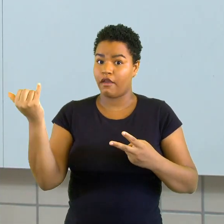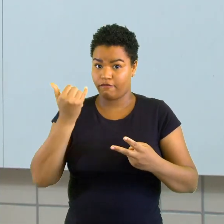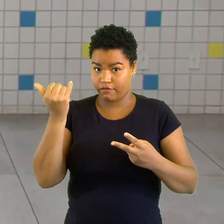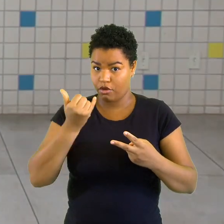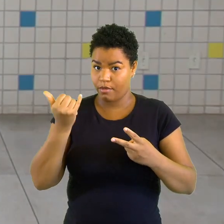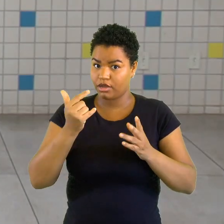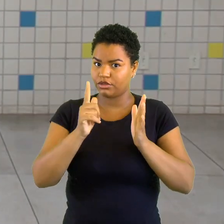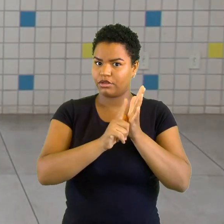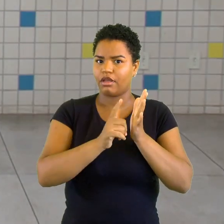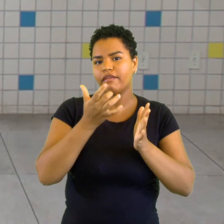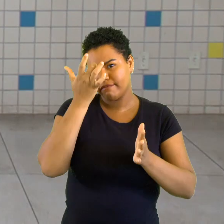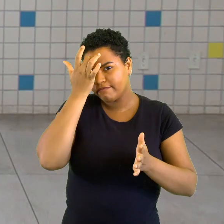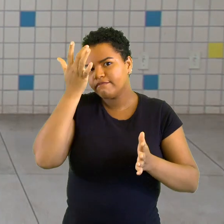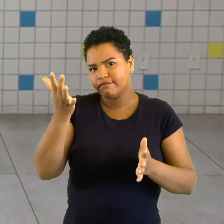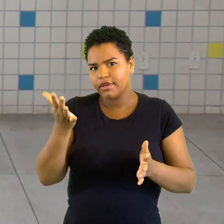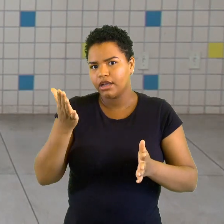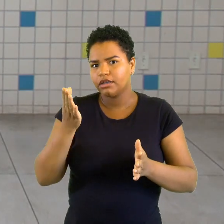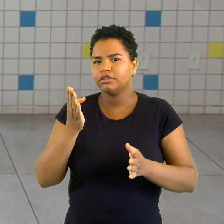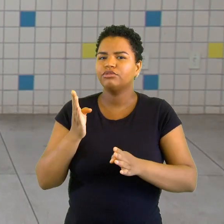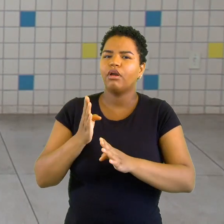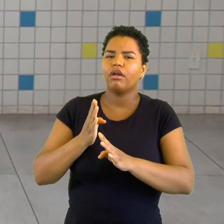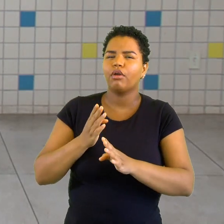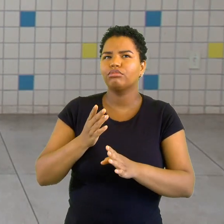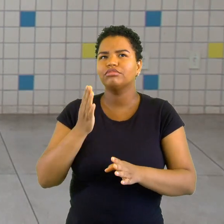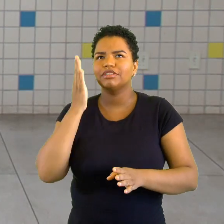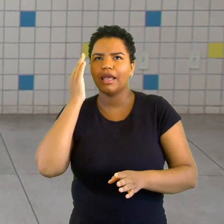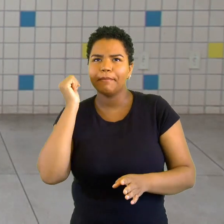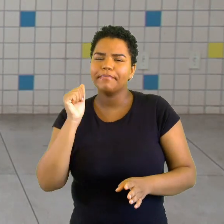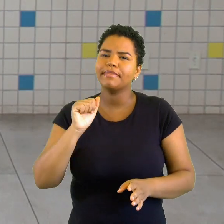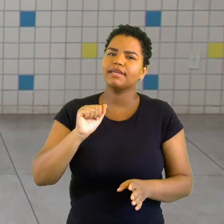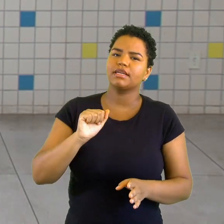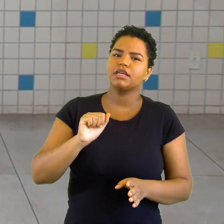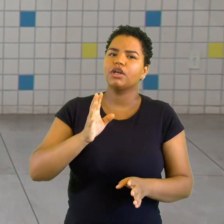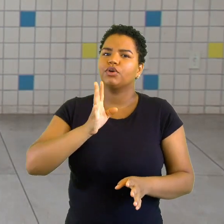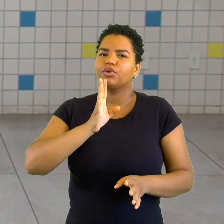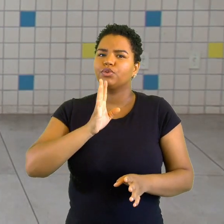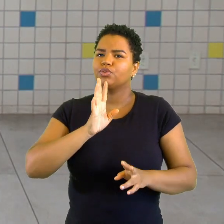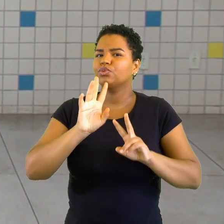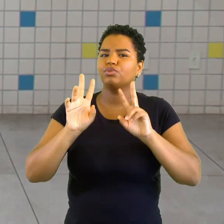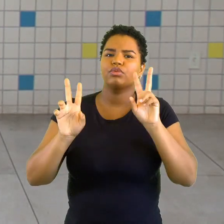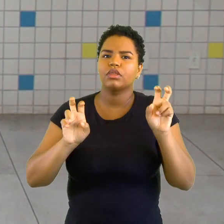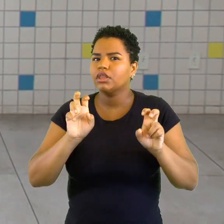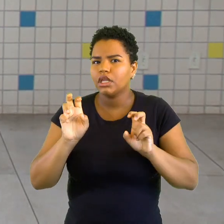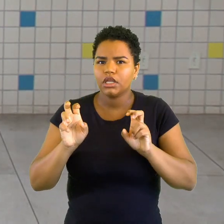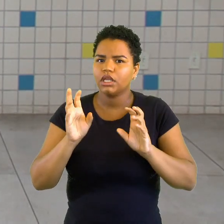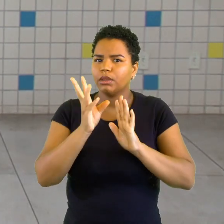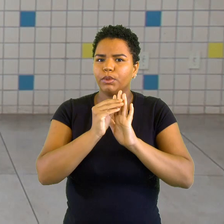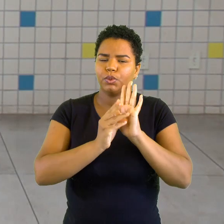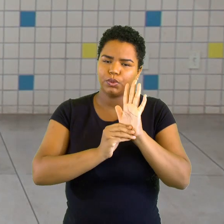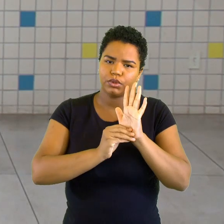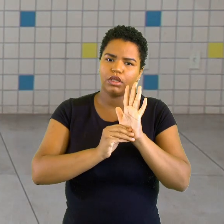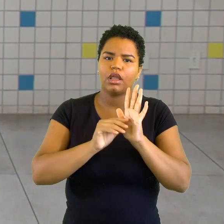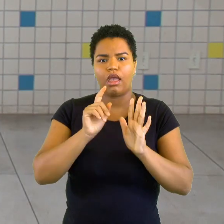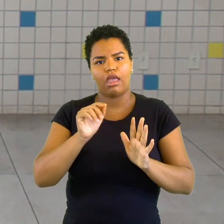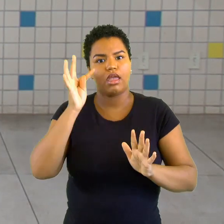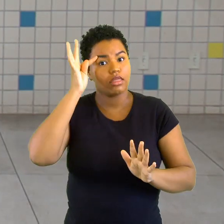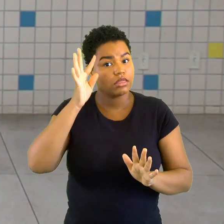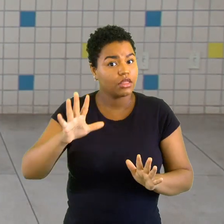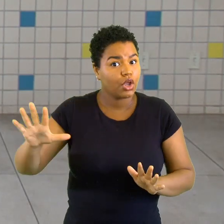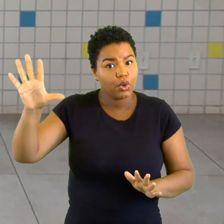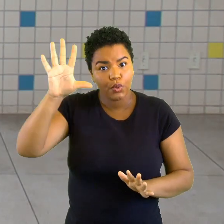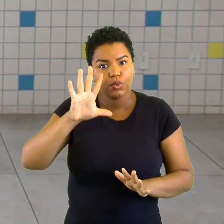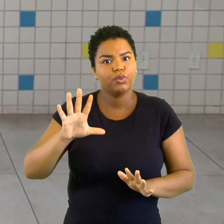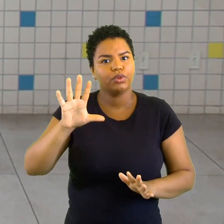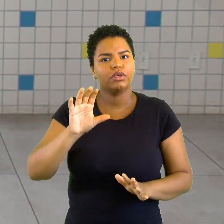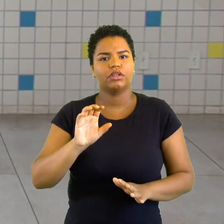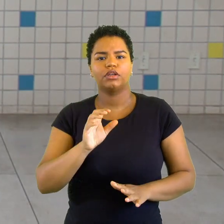Então fica fácil eu deduzir do que se trata. Então vai falar sobre alguma teoria de Einstein, né? Porque eu